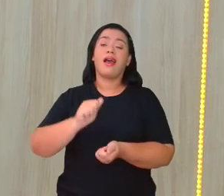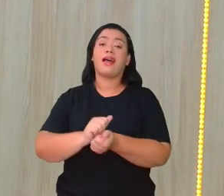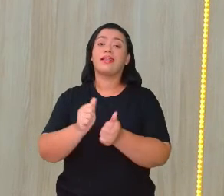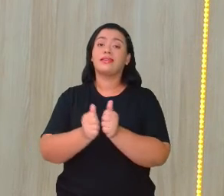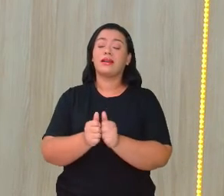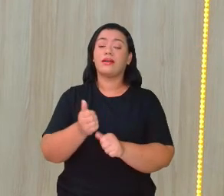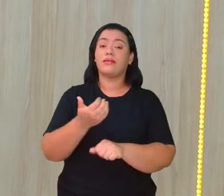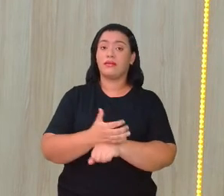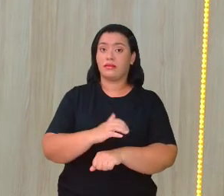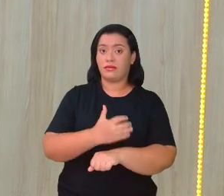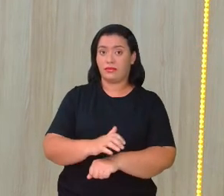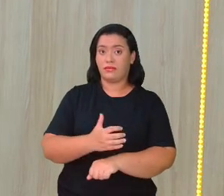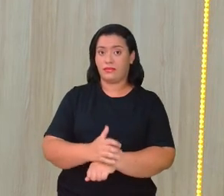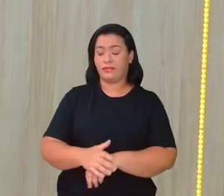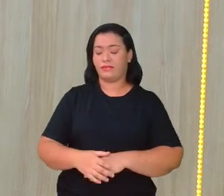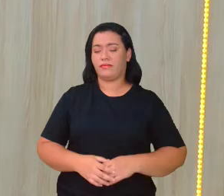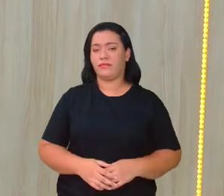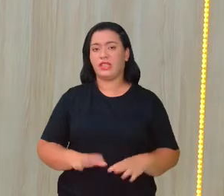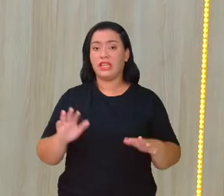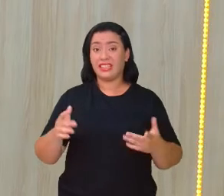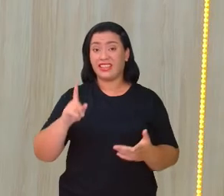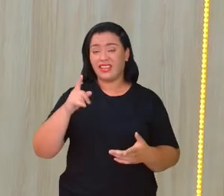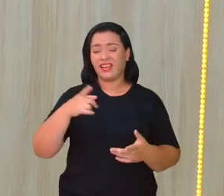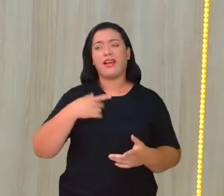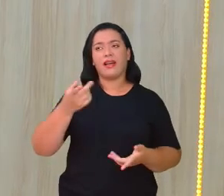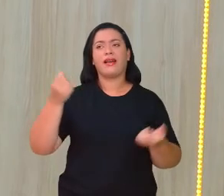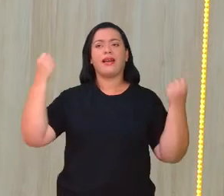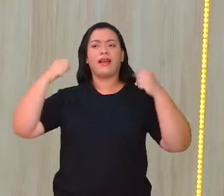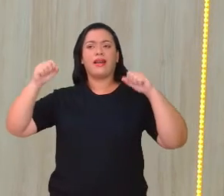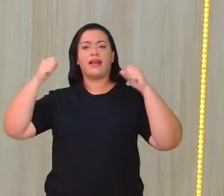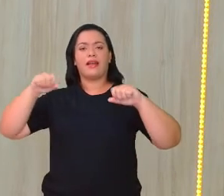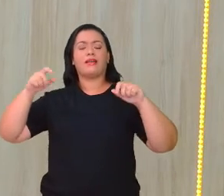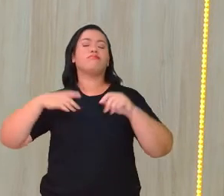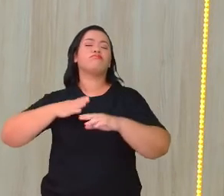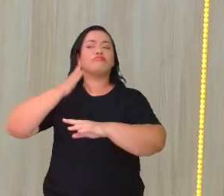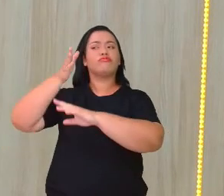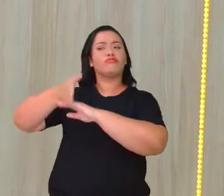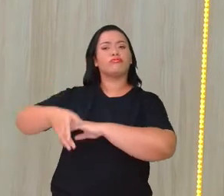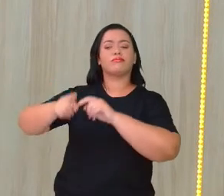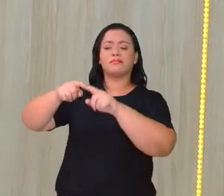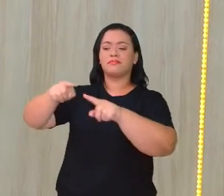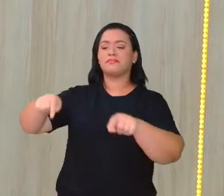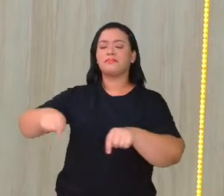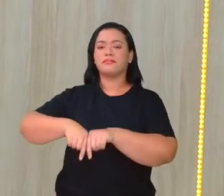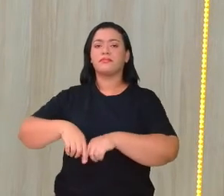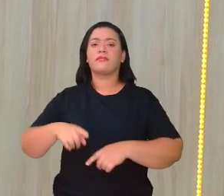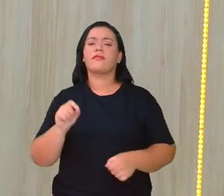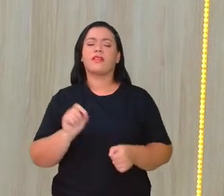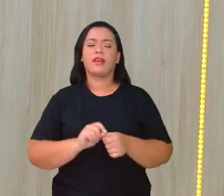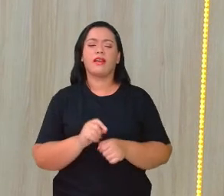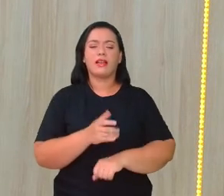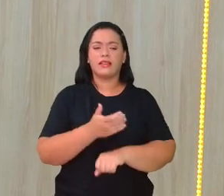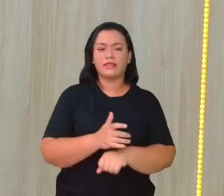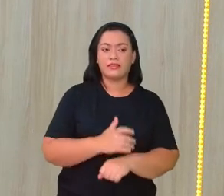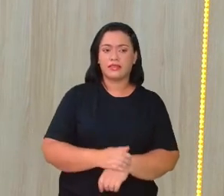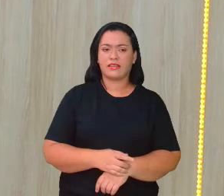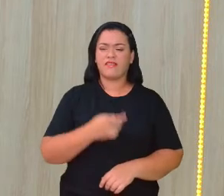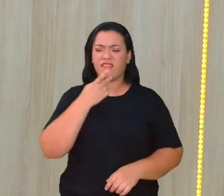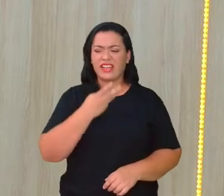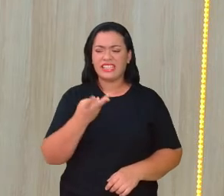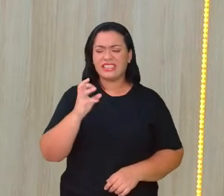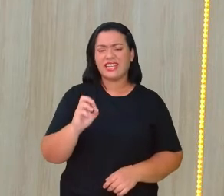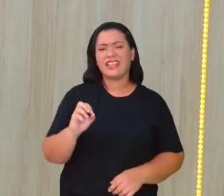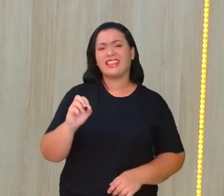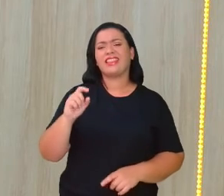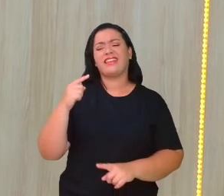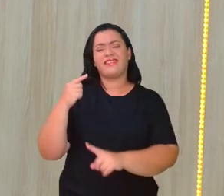àquele treinamento. Por isso que na academia, muitas vezes, né, a pessoa treina lá, faz um treino, você vai treinar 30